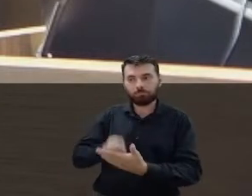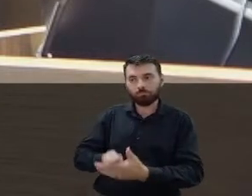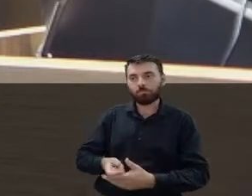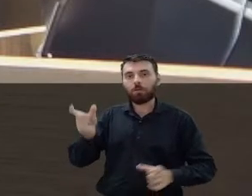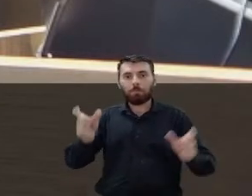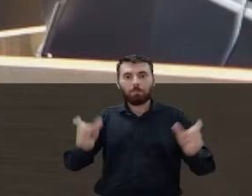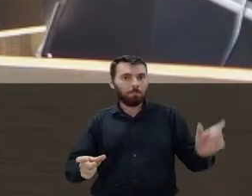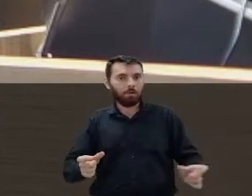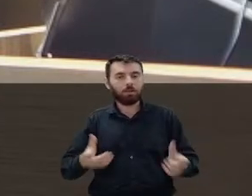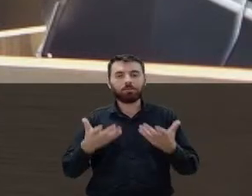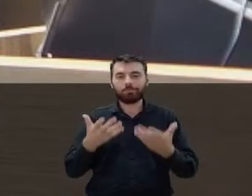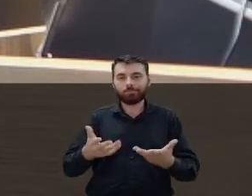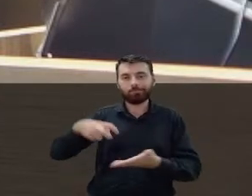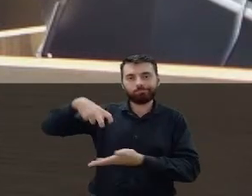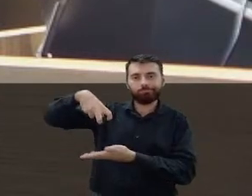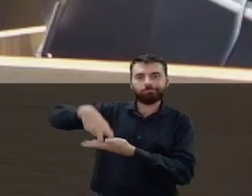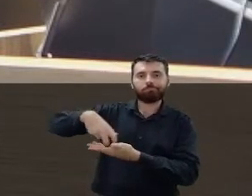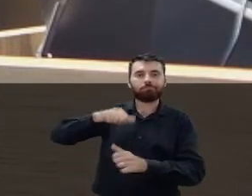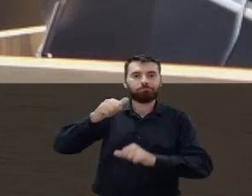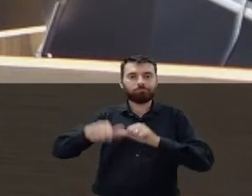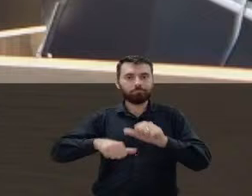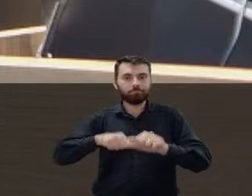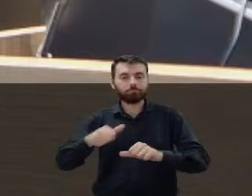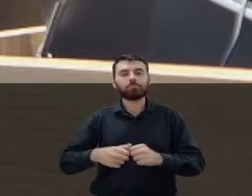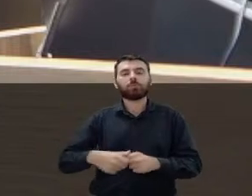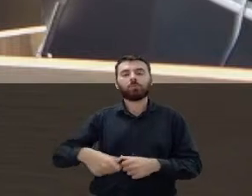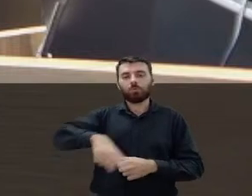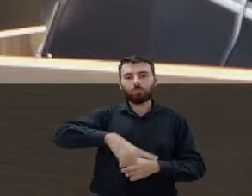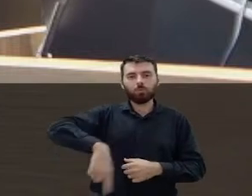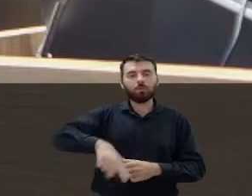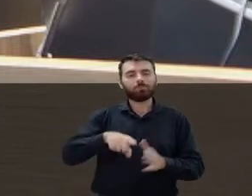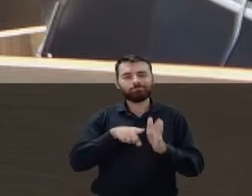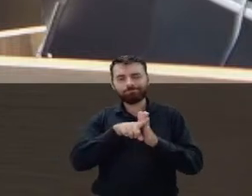reforma. Nós estamos aqui, análise é longa.